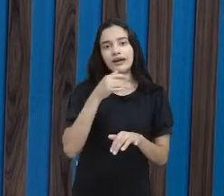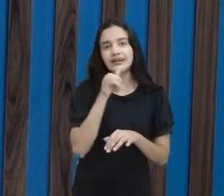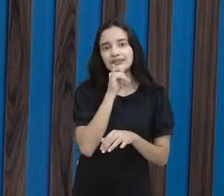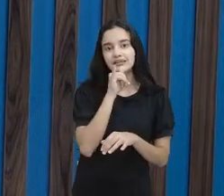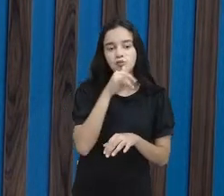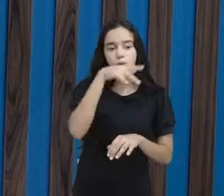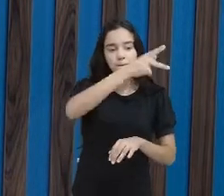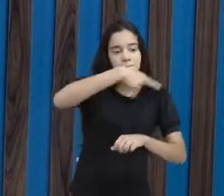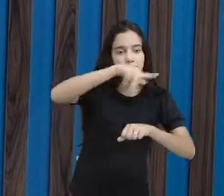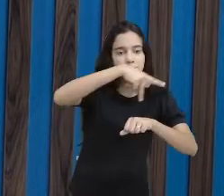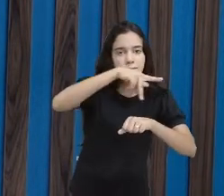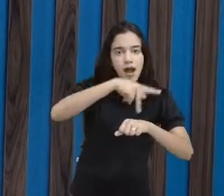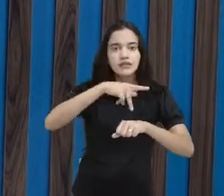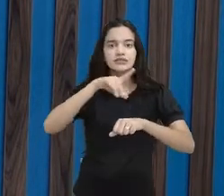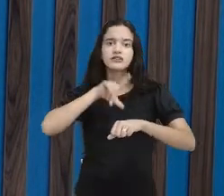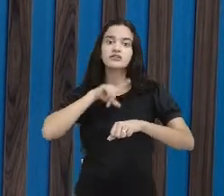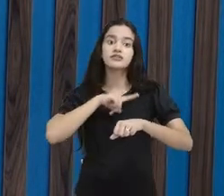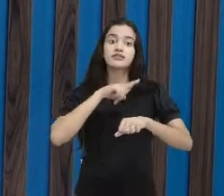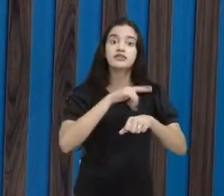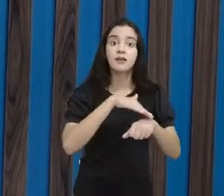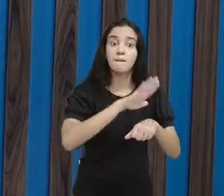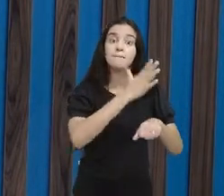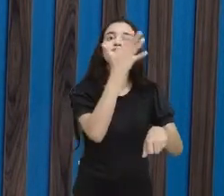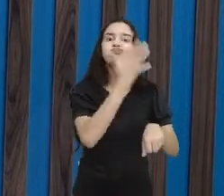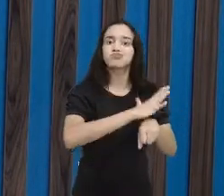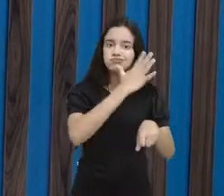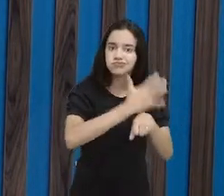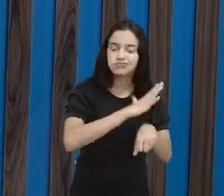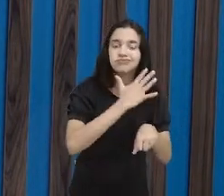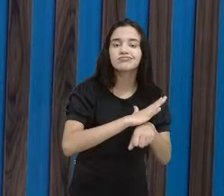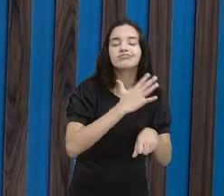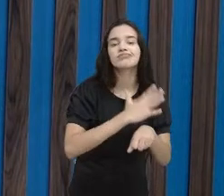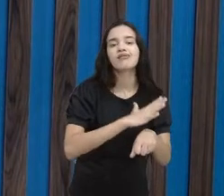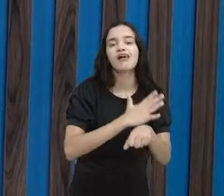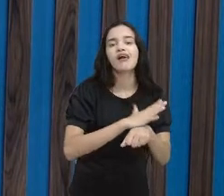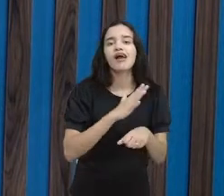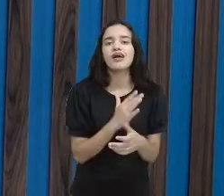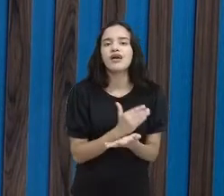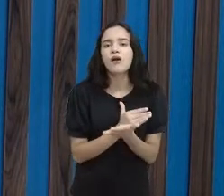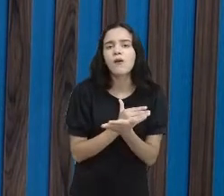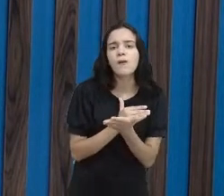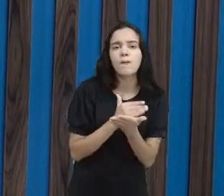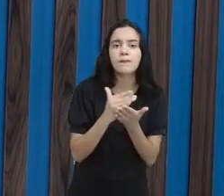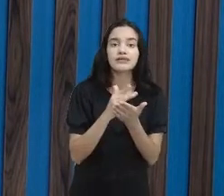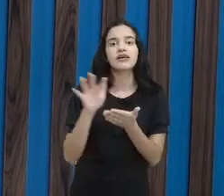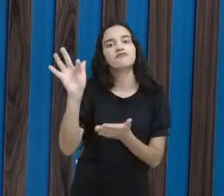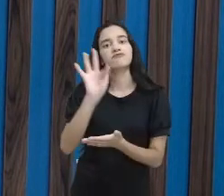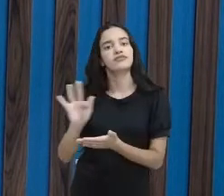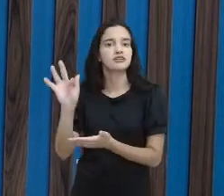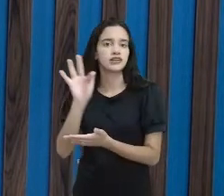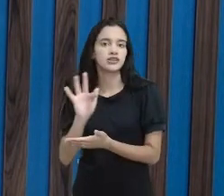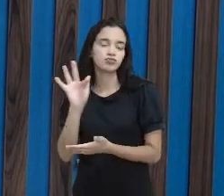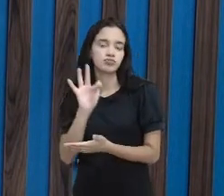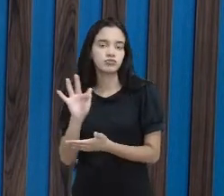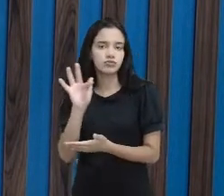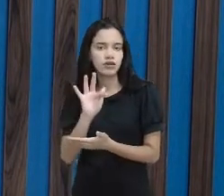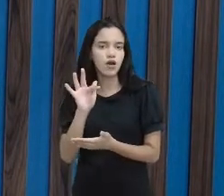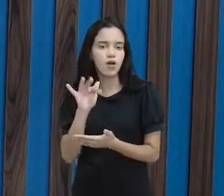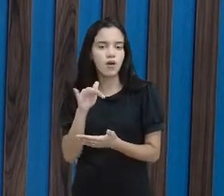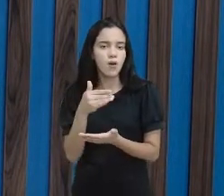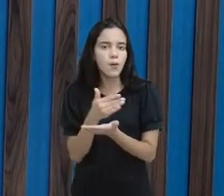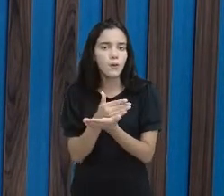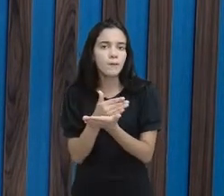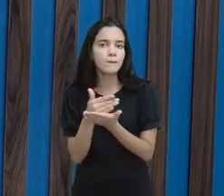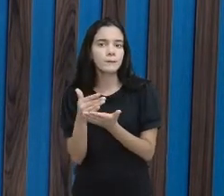já existem mais praticantes e aí quando começa, né, as federações começam